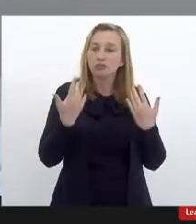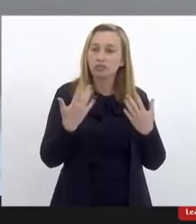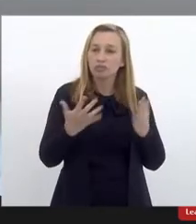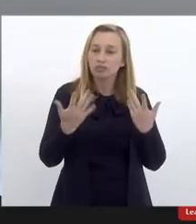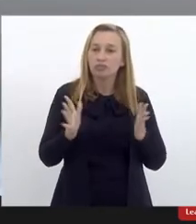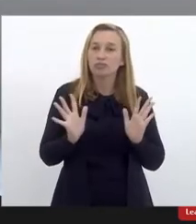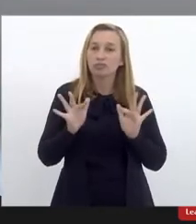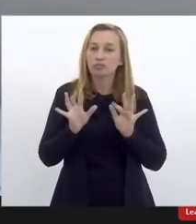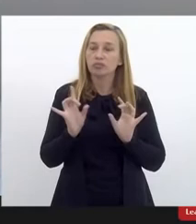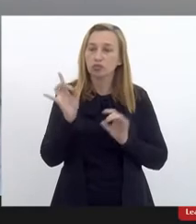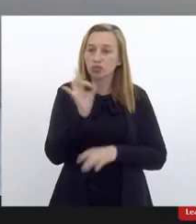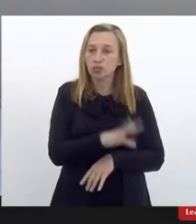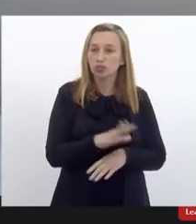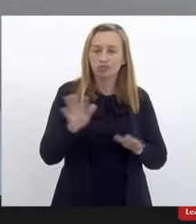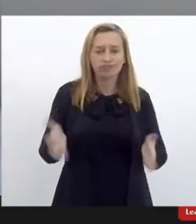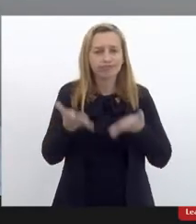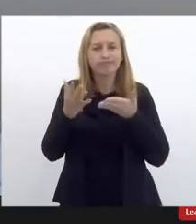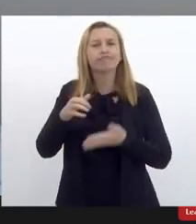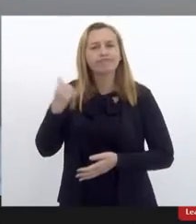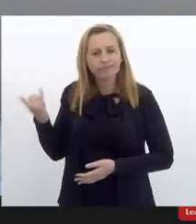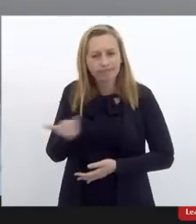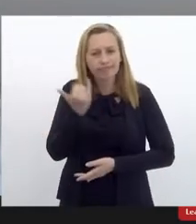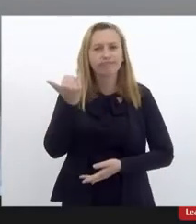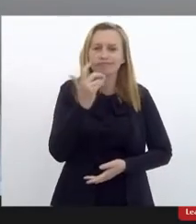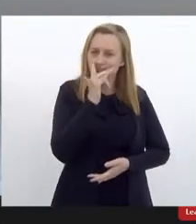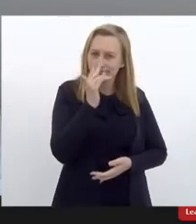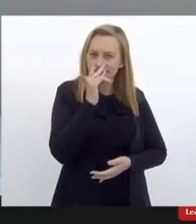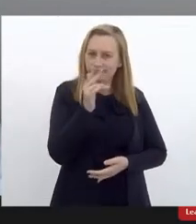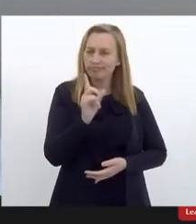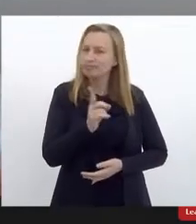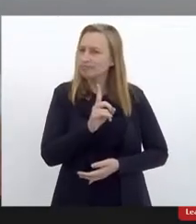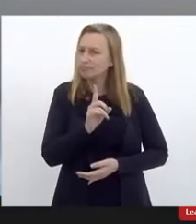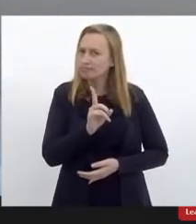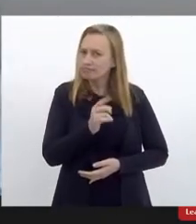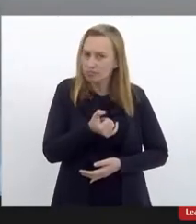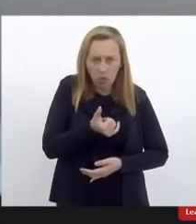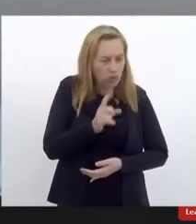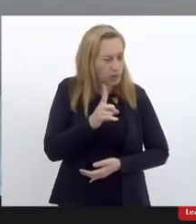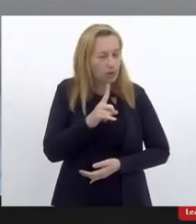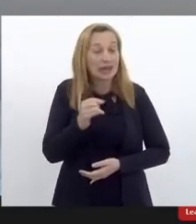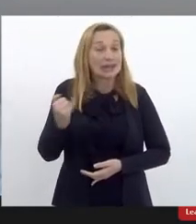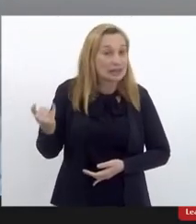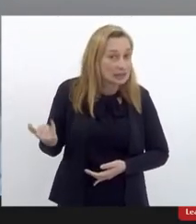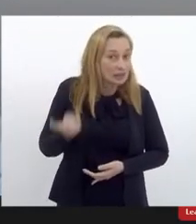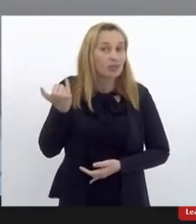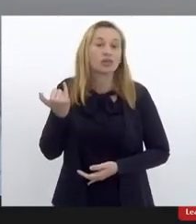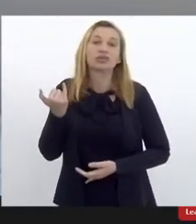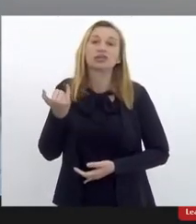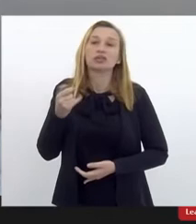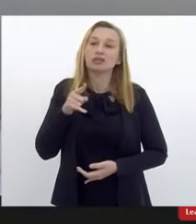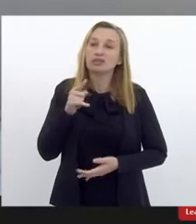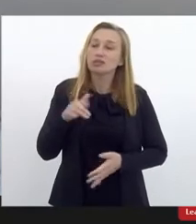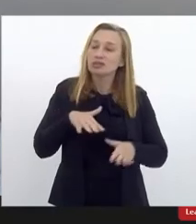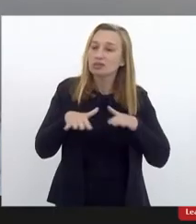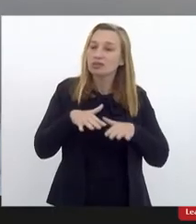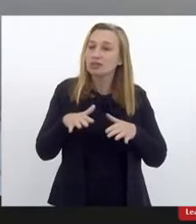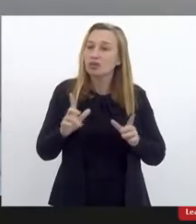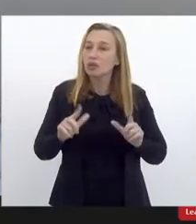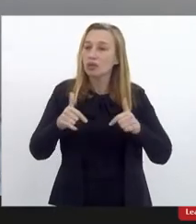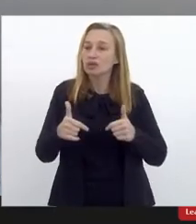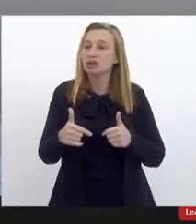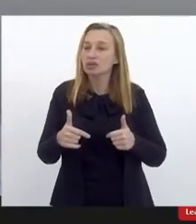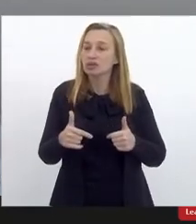último, essa iniciativa que me parece muito importante, não é pouco importante, não. É muito importante que vocês desenvolverem uma ação em relação